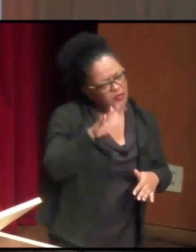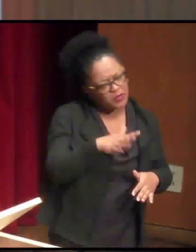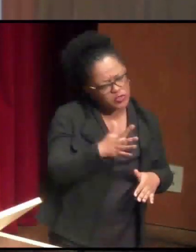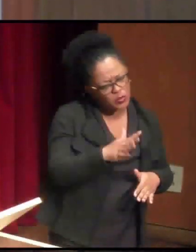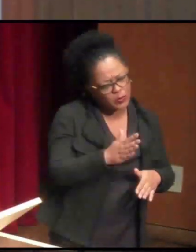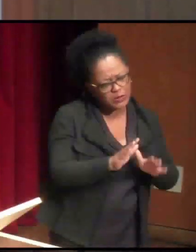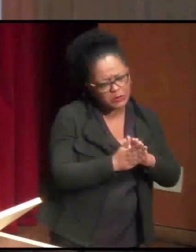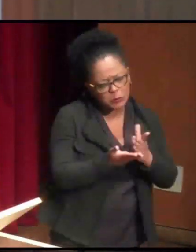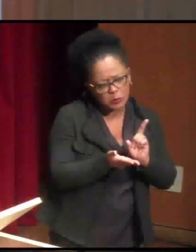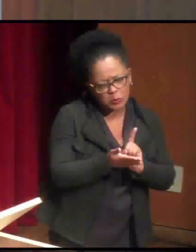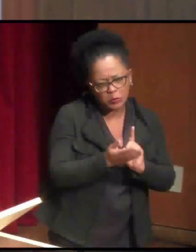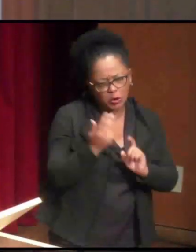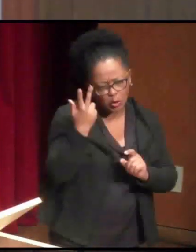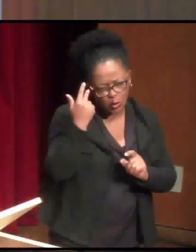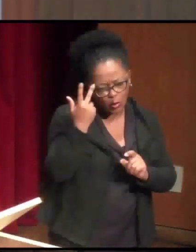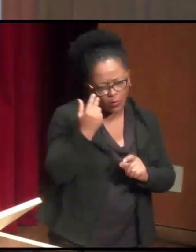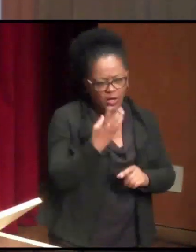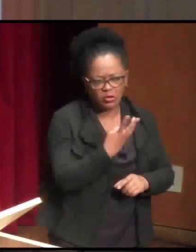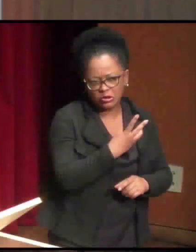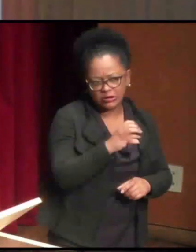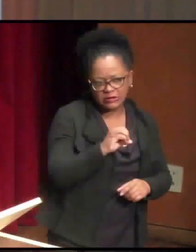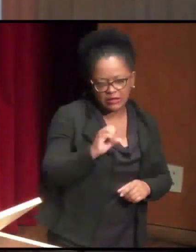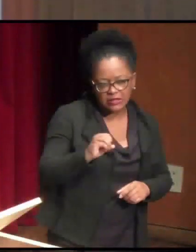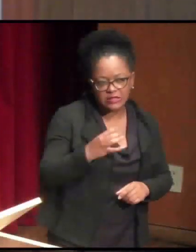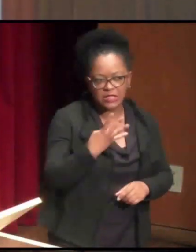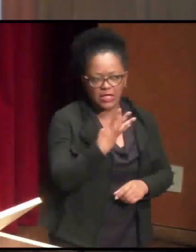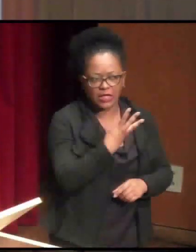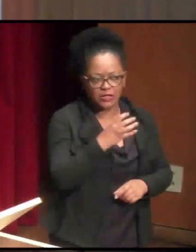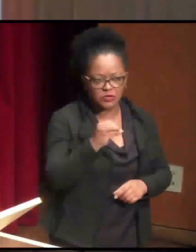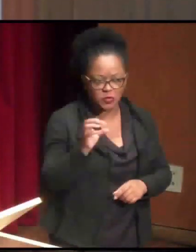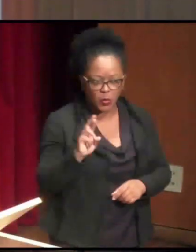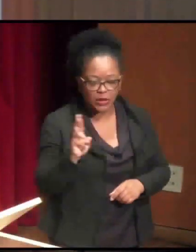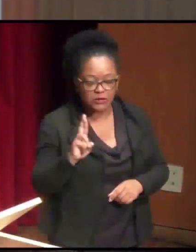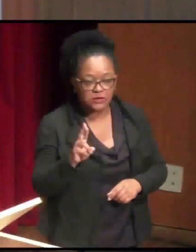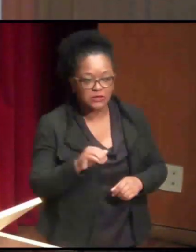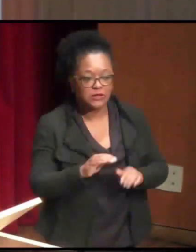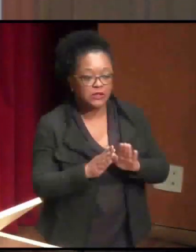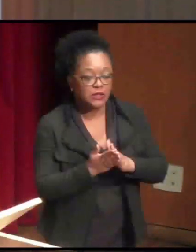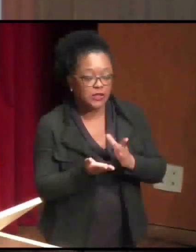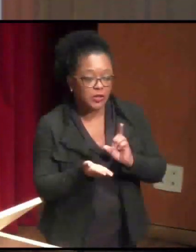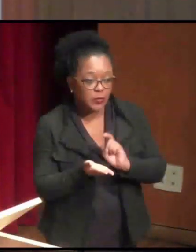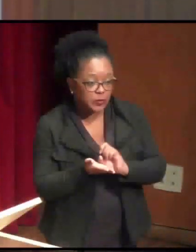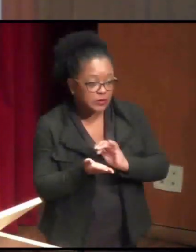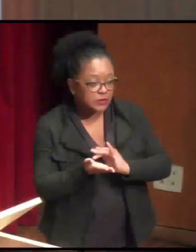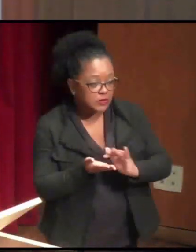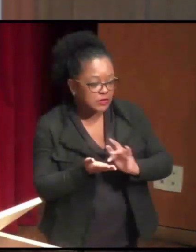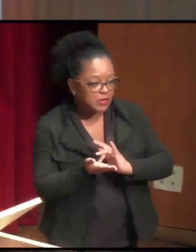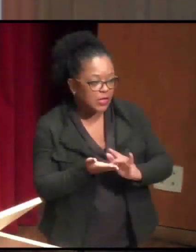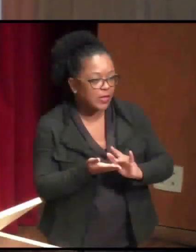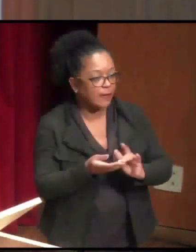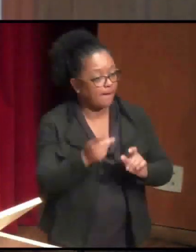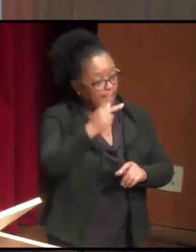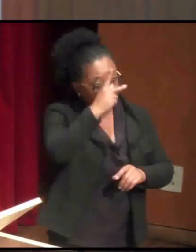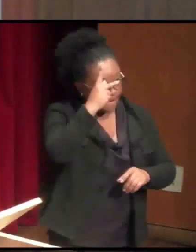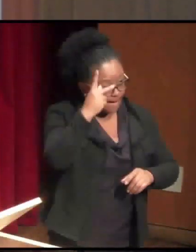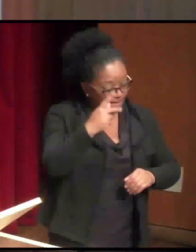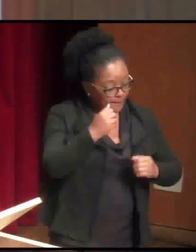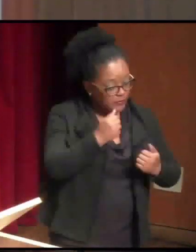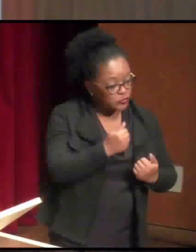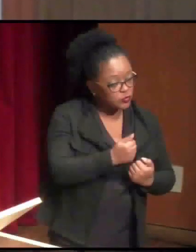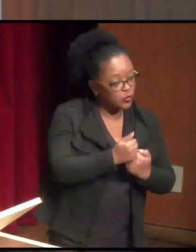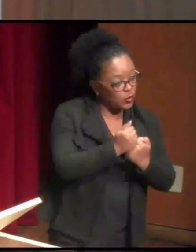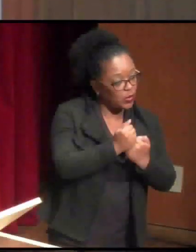300, 400 reais. A Bíblia em Braille, para quem recebe o BPC ou